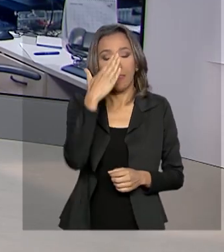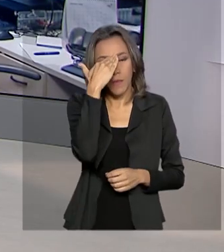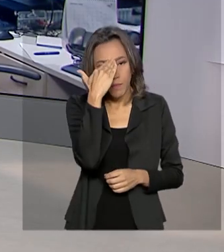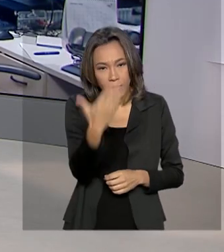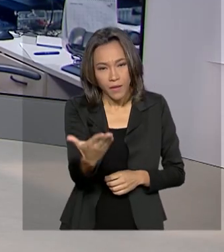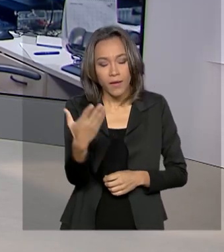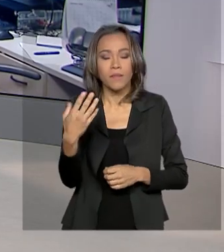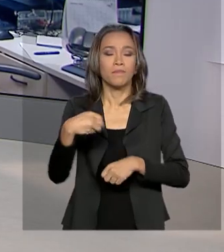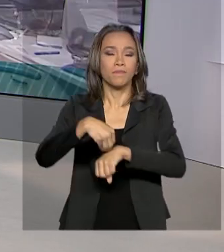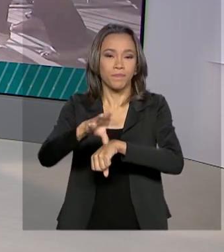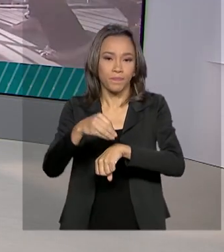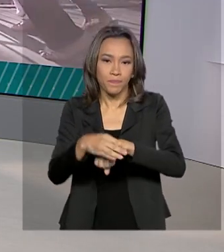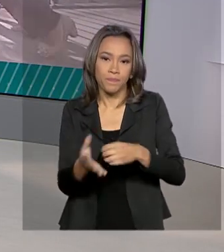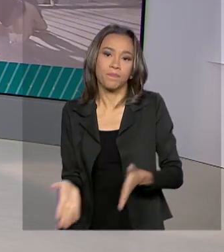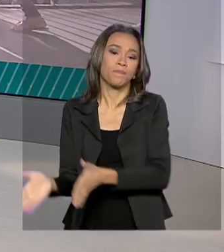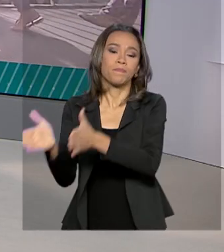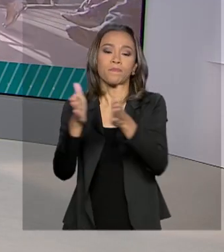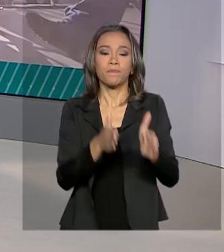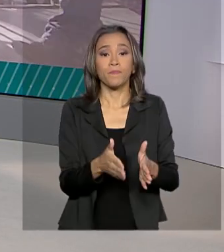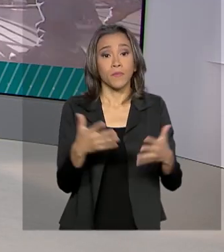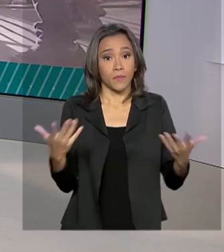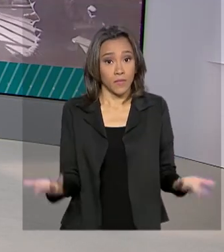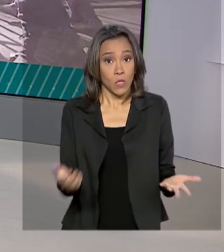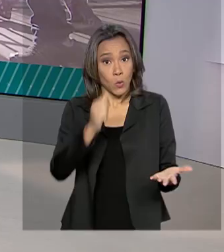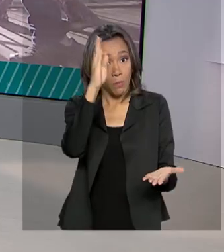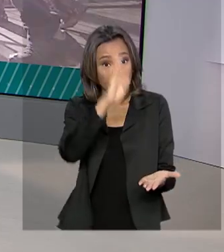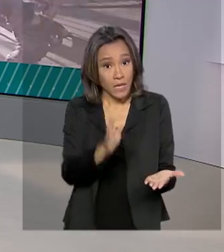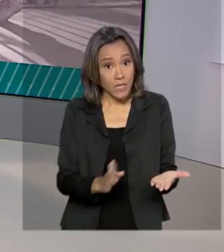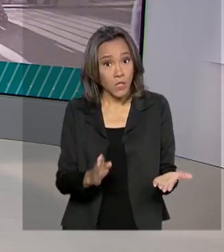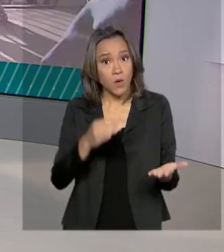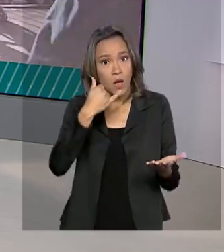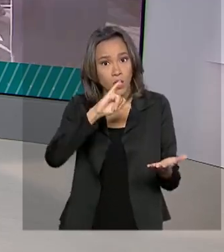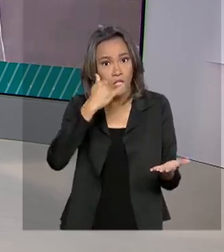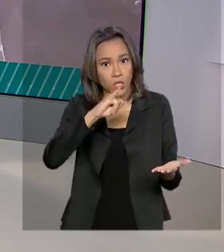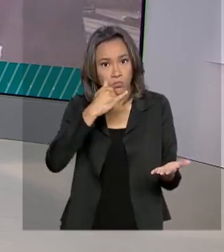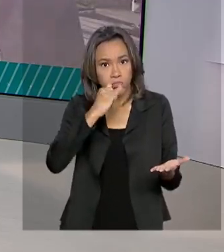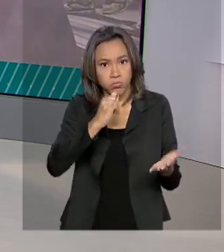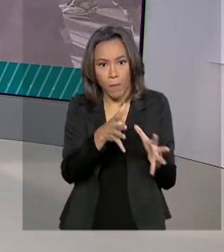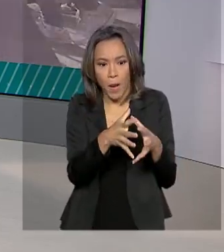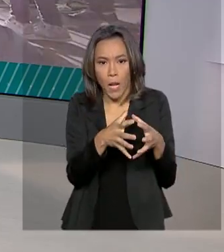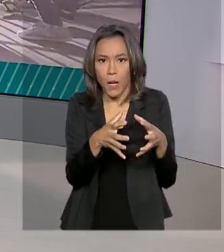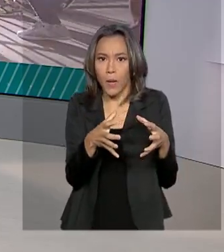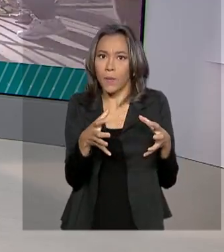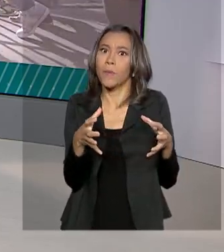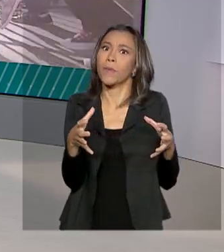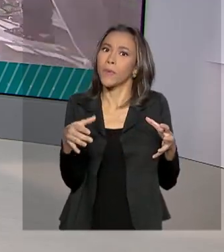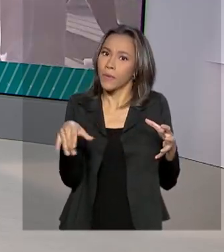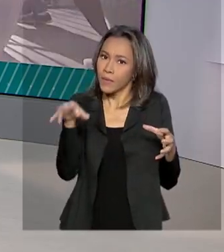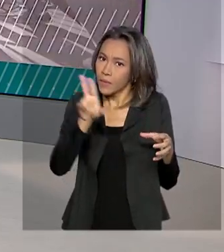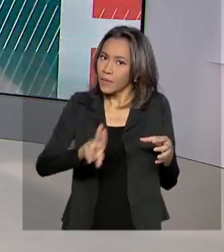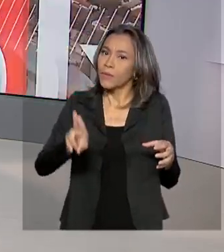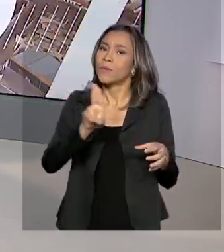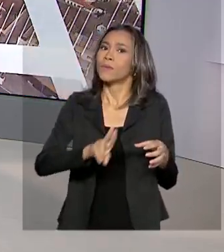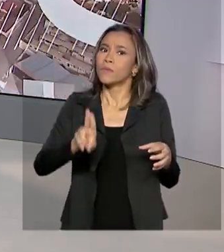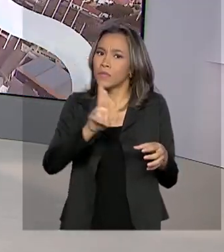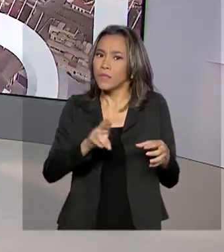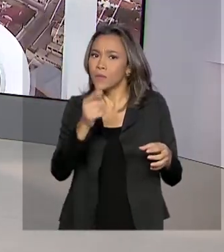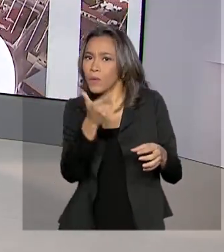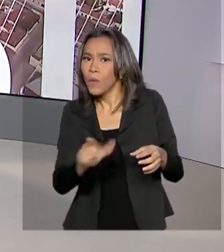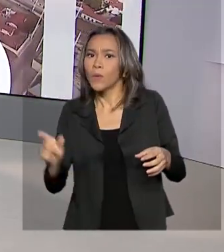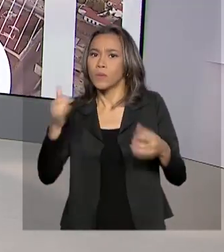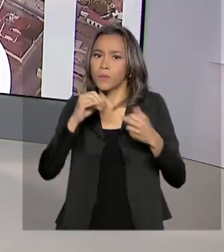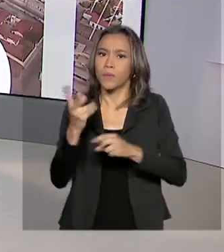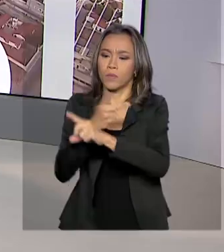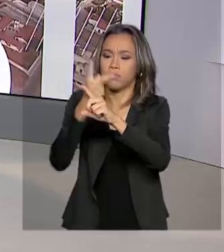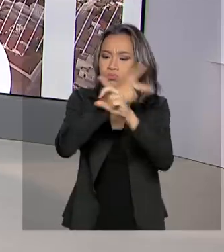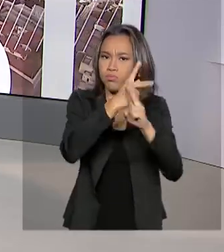suas informações. E olha, o Brasil aumentou a geração de energia a partir de fontes renováveis. No ano passado, o Brasil alcançou